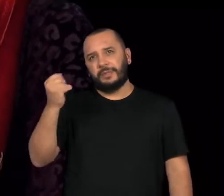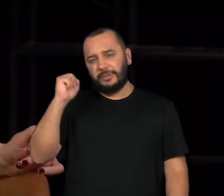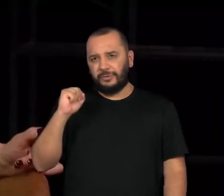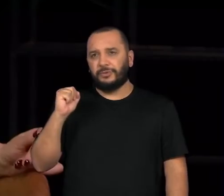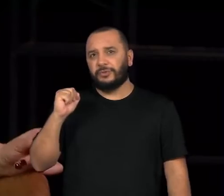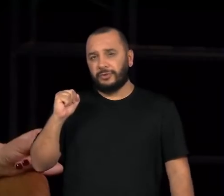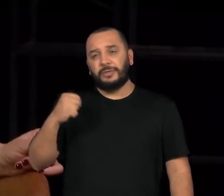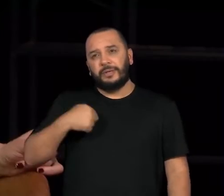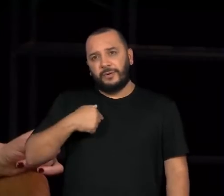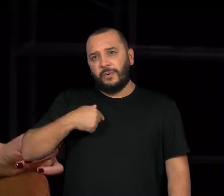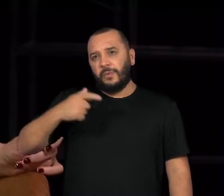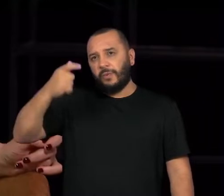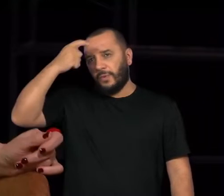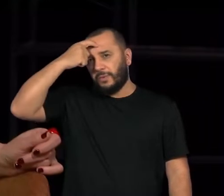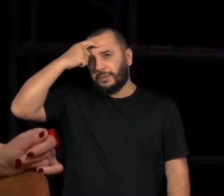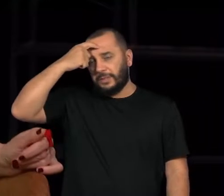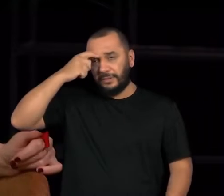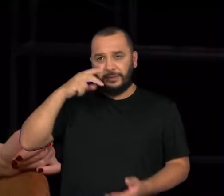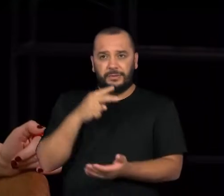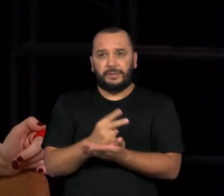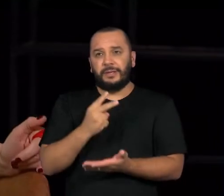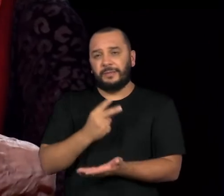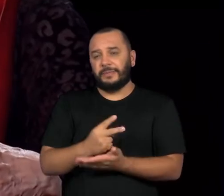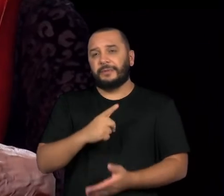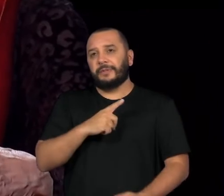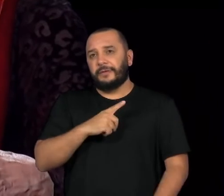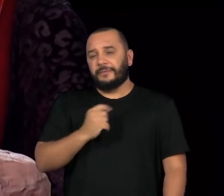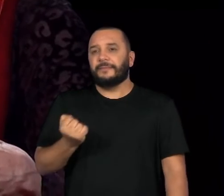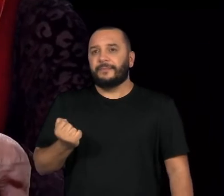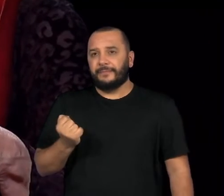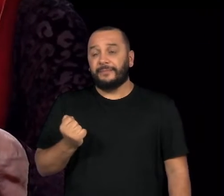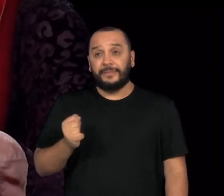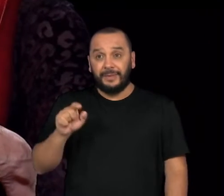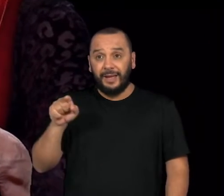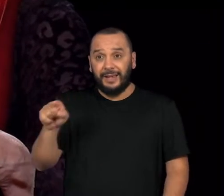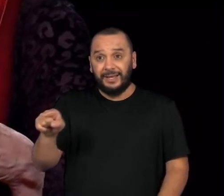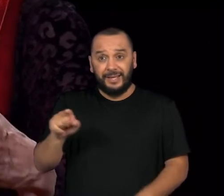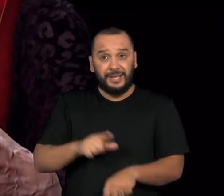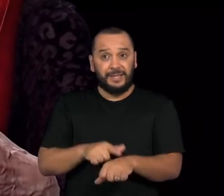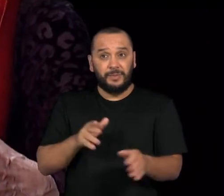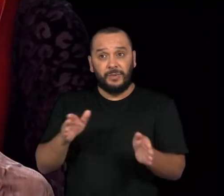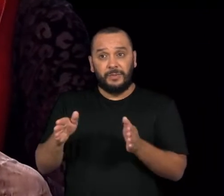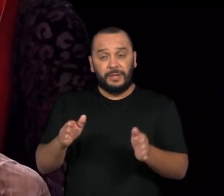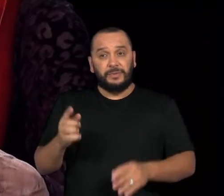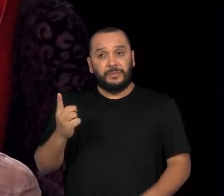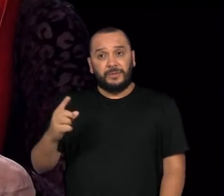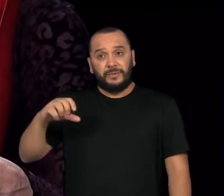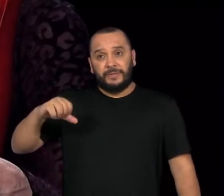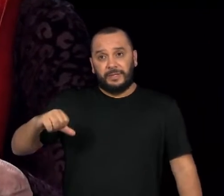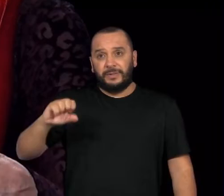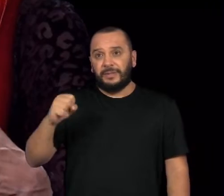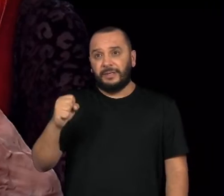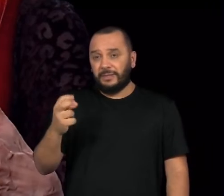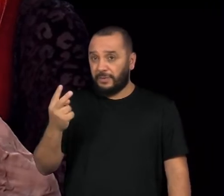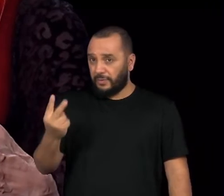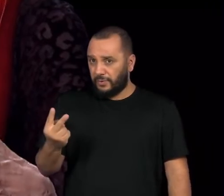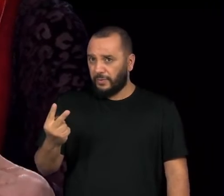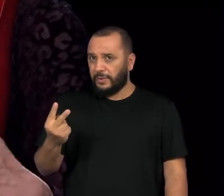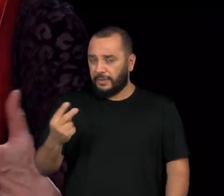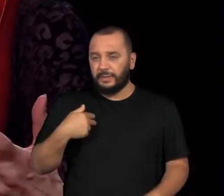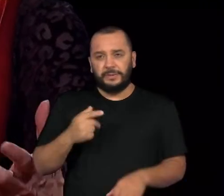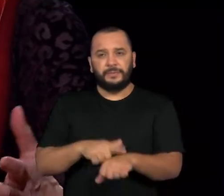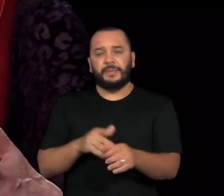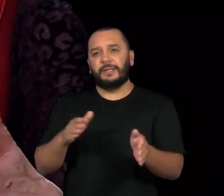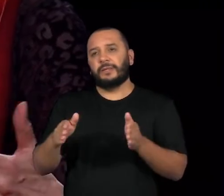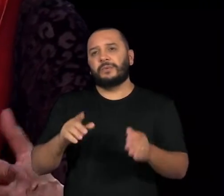essa consciência o tempo todo. E ali, naquele momento, de 80, 82, na época das